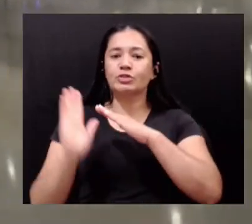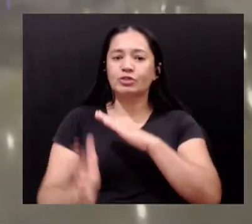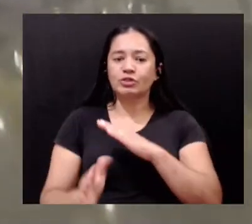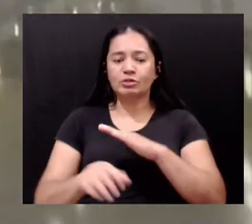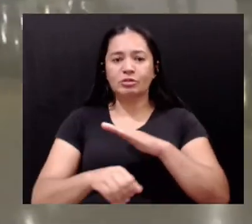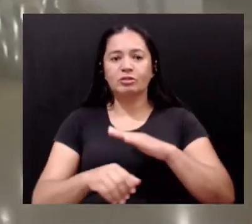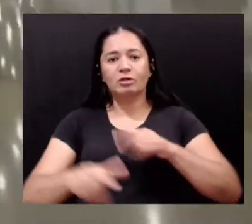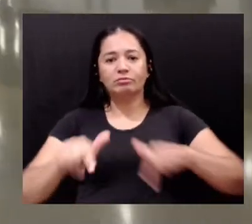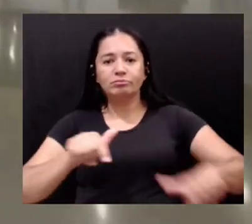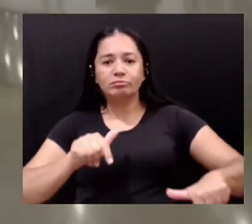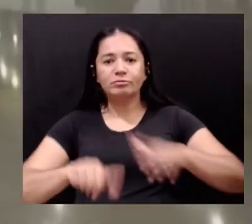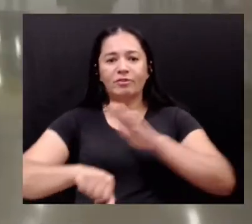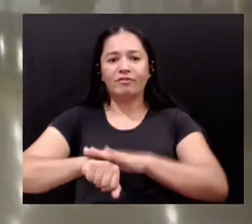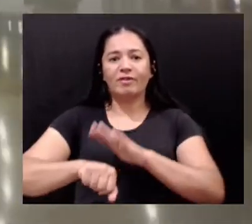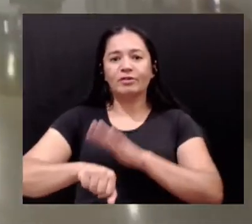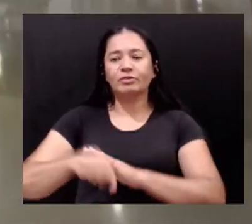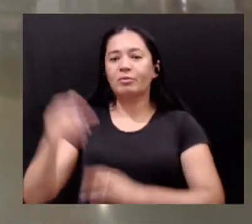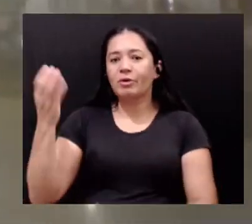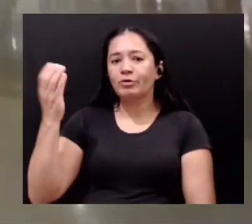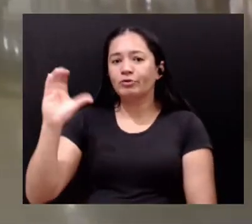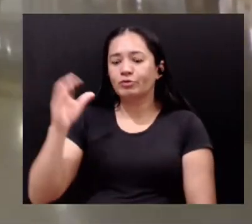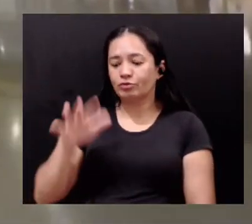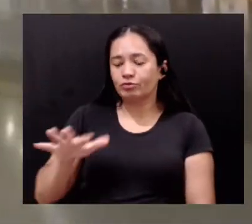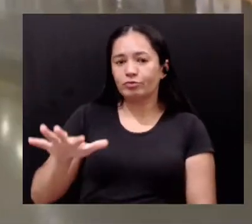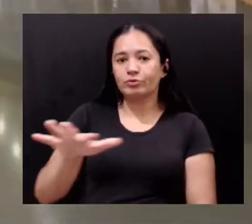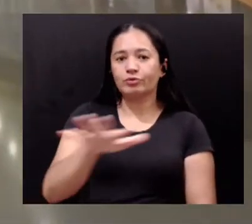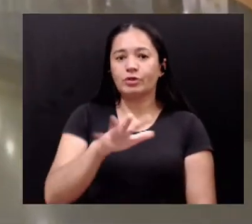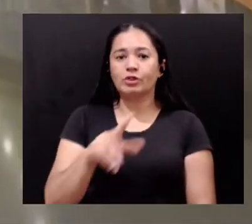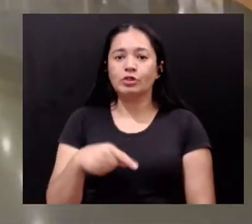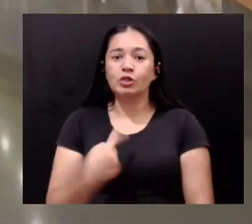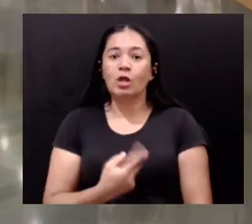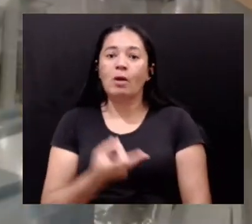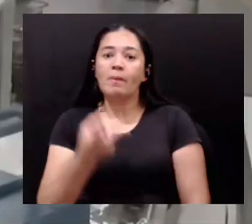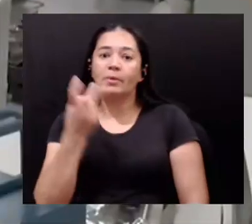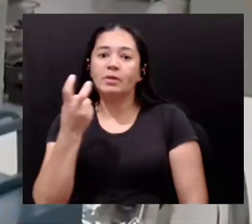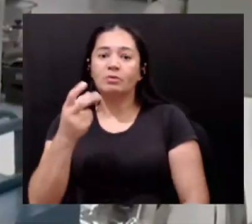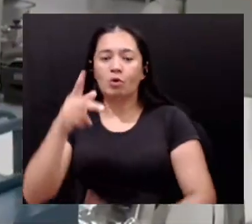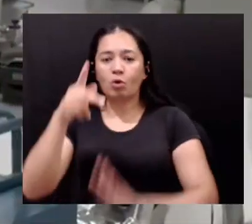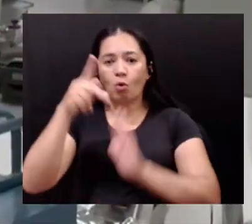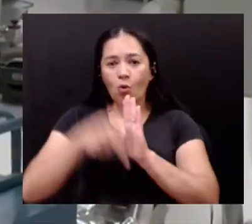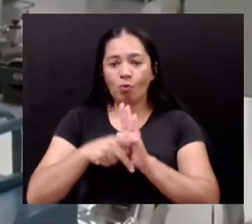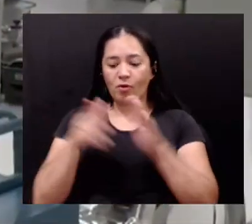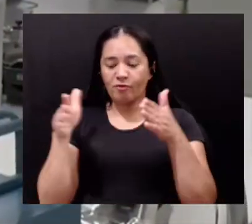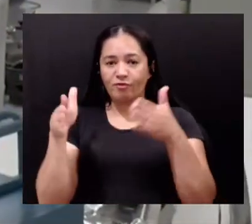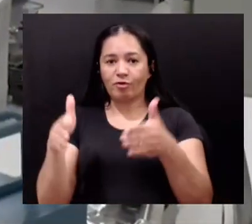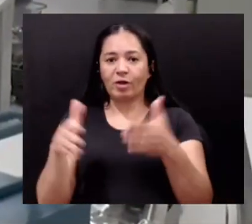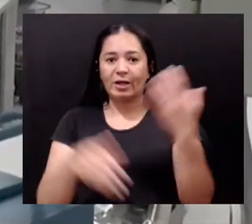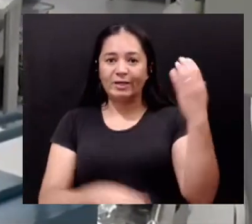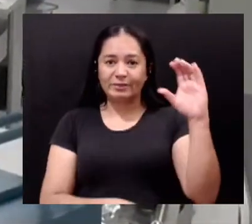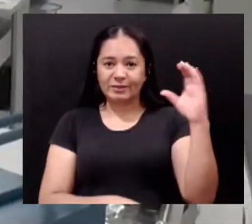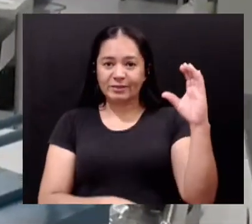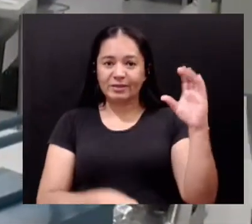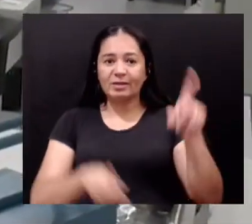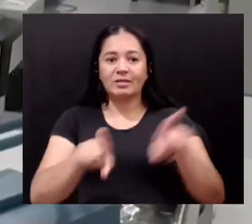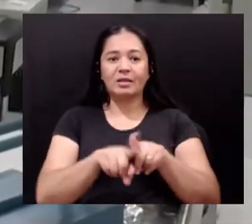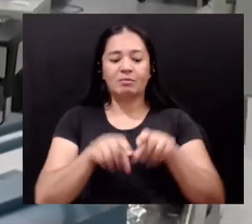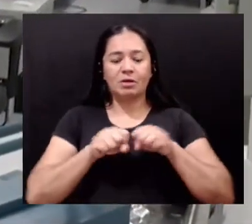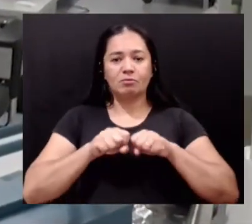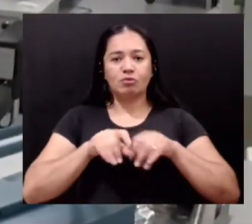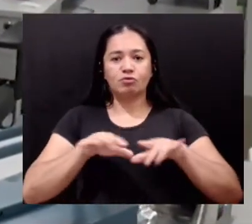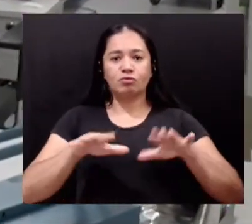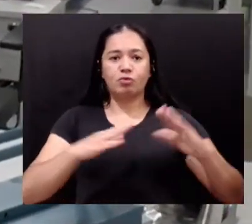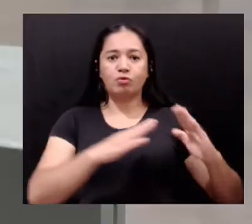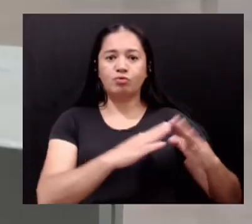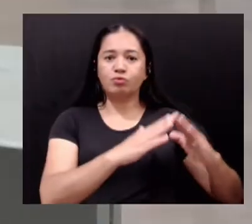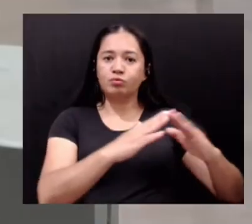aqui na região. A gente percebe que o projeto, além de ser um projeto voltado à ciência, é um projeto também de expansão urbana. E, portanto, nós temos